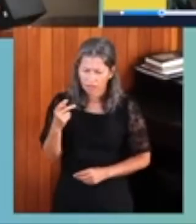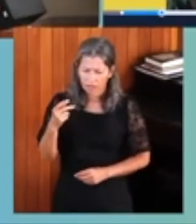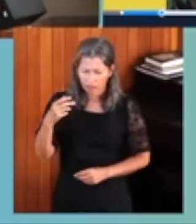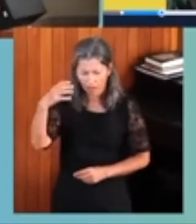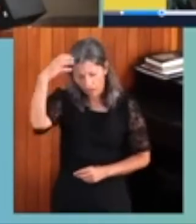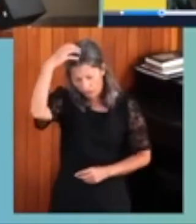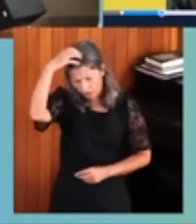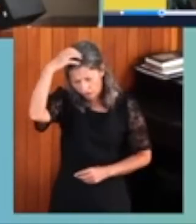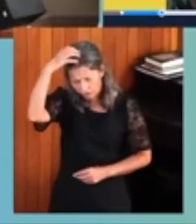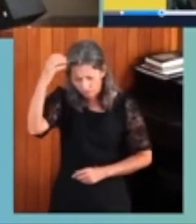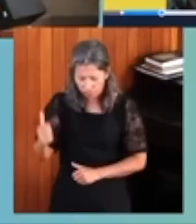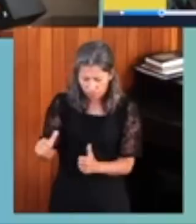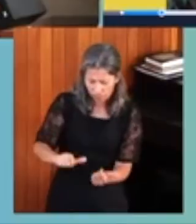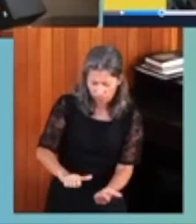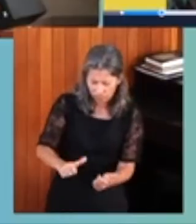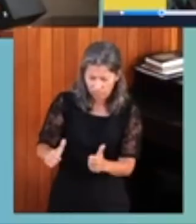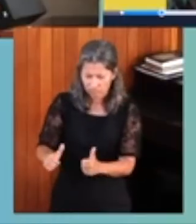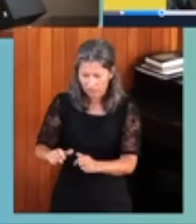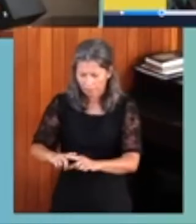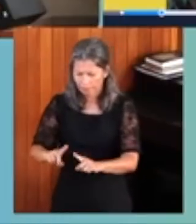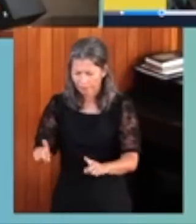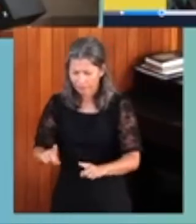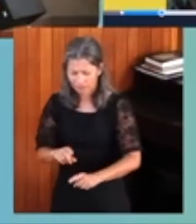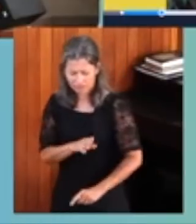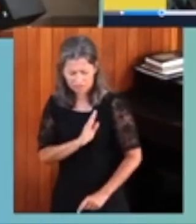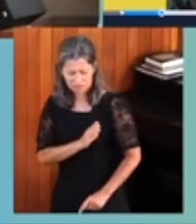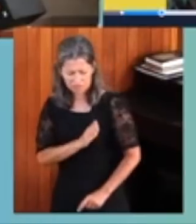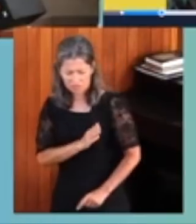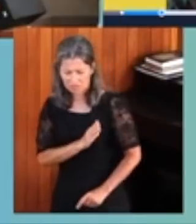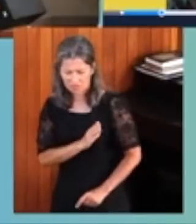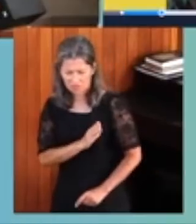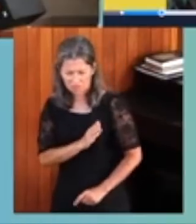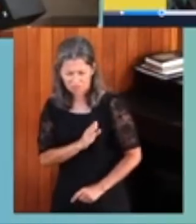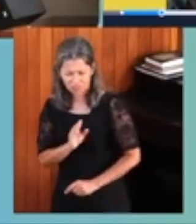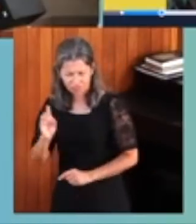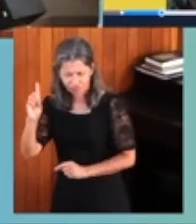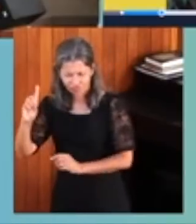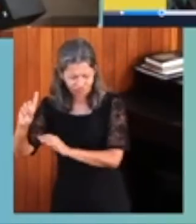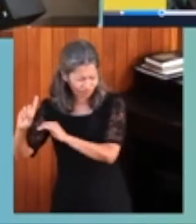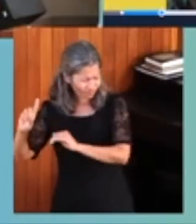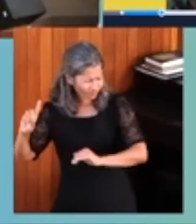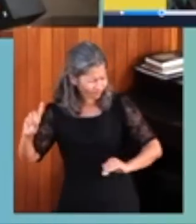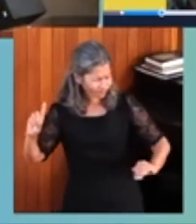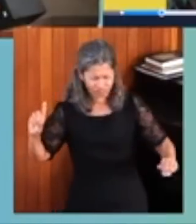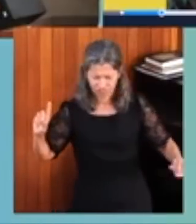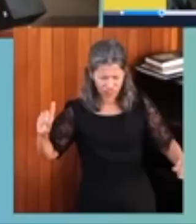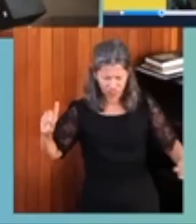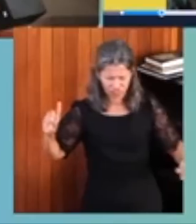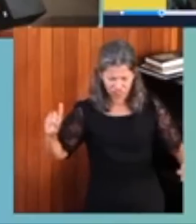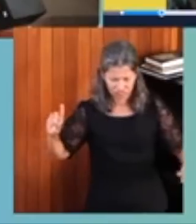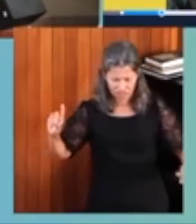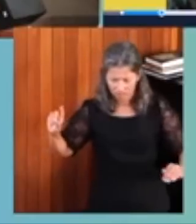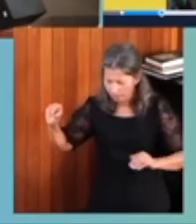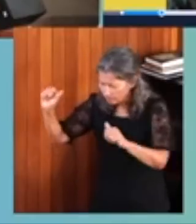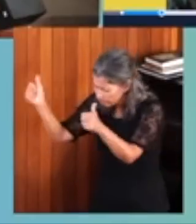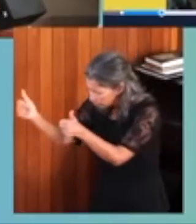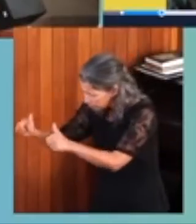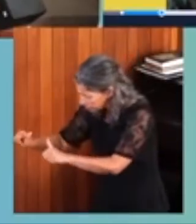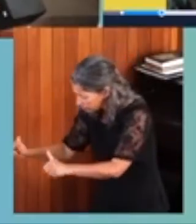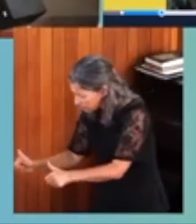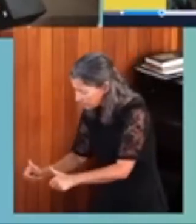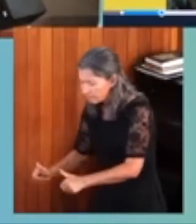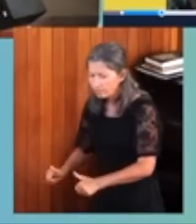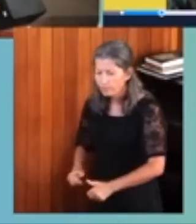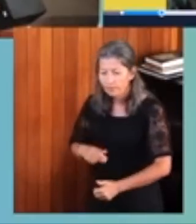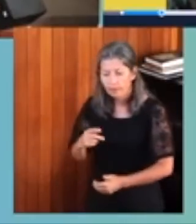convertido e se intrometendo nos assuntos da igreja. Então aquilo que era branco agora se corrompe,